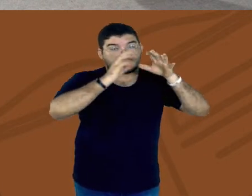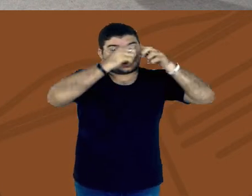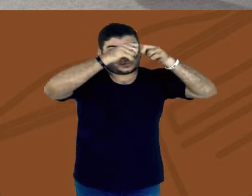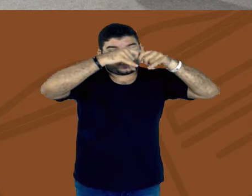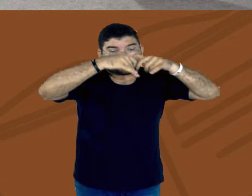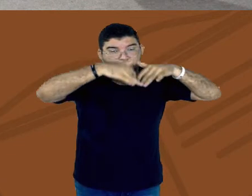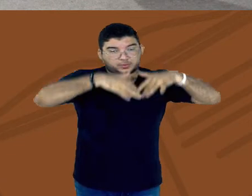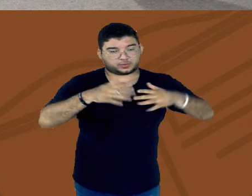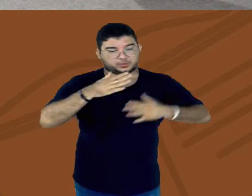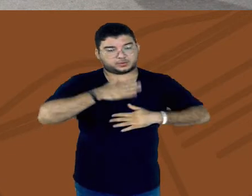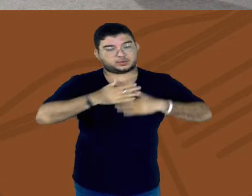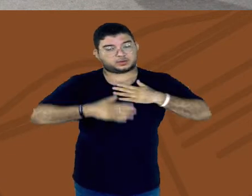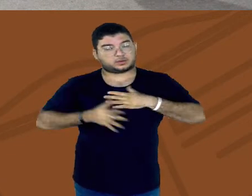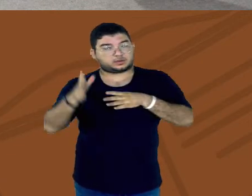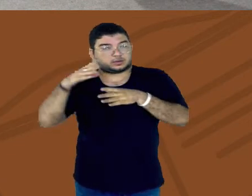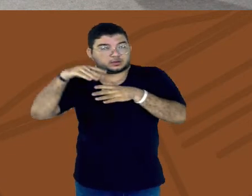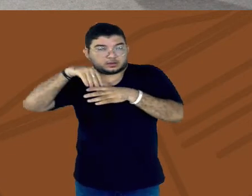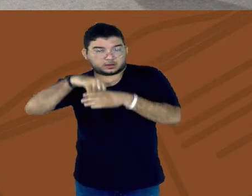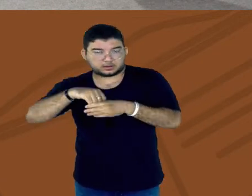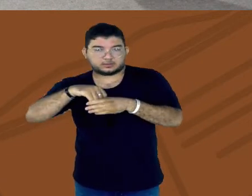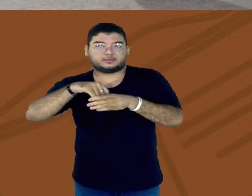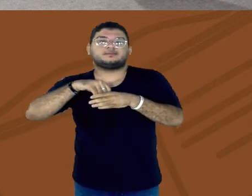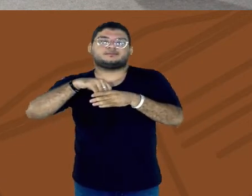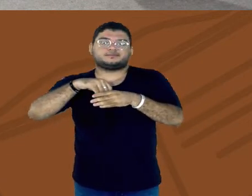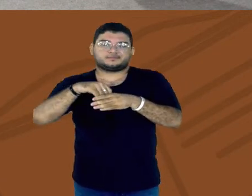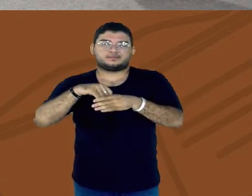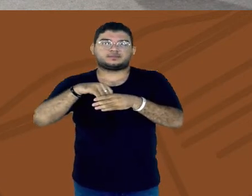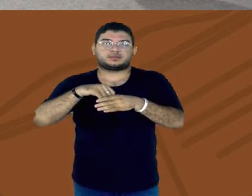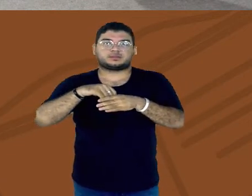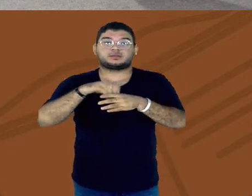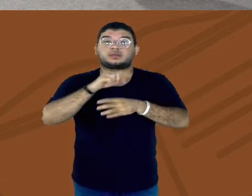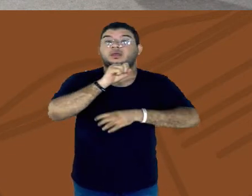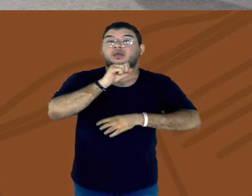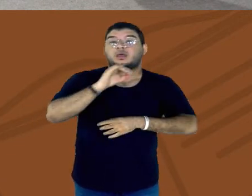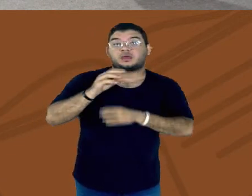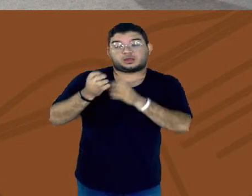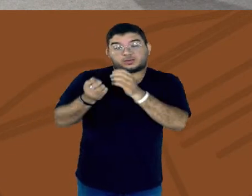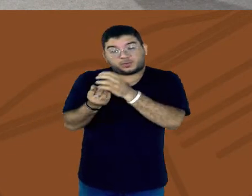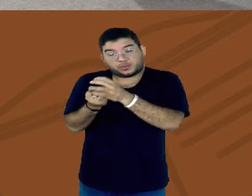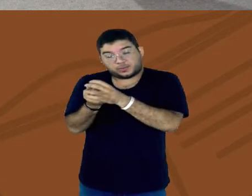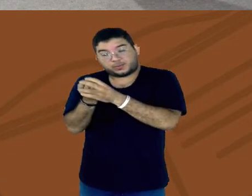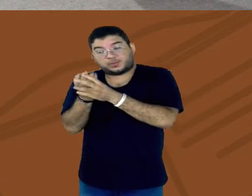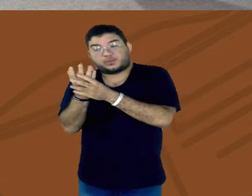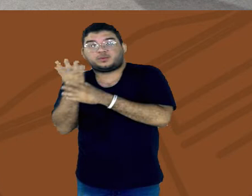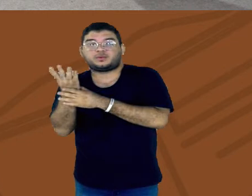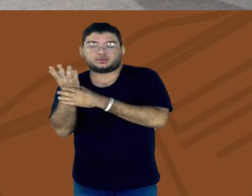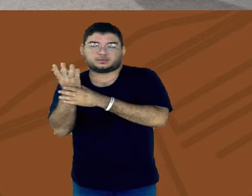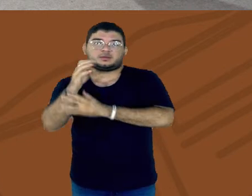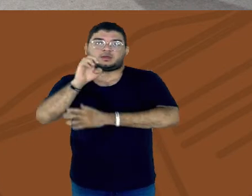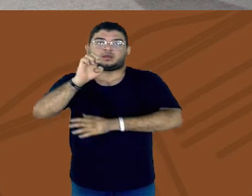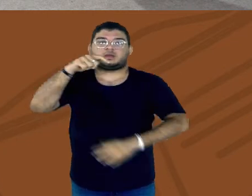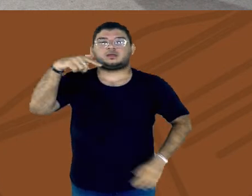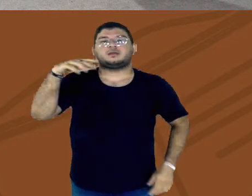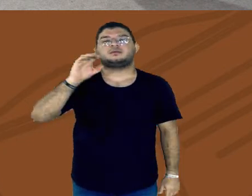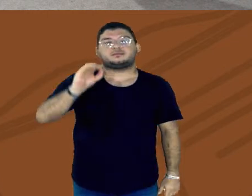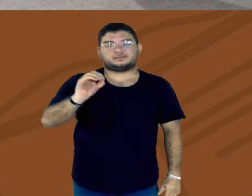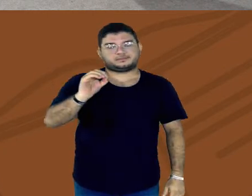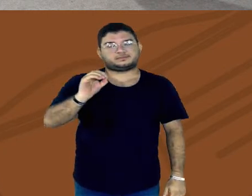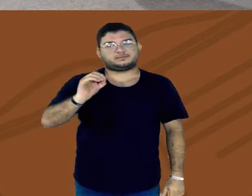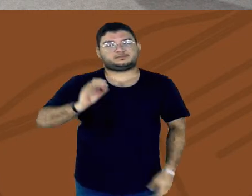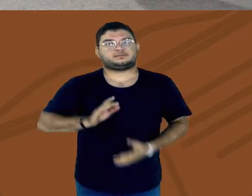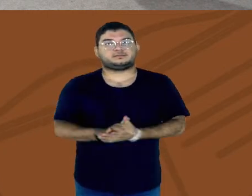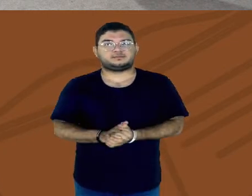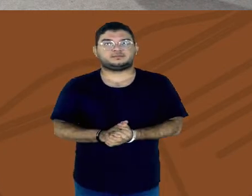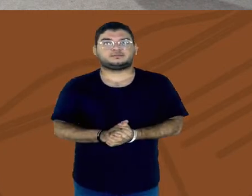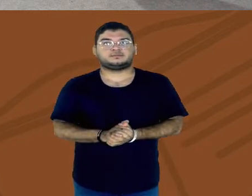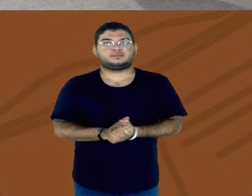secreta dentro do corpo, glândula endócrina. Se libera ou secreta fora do corpo, glândula